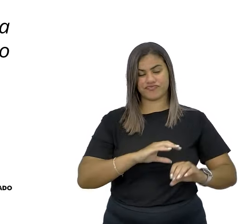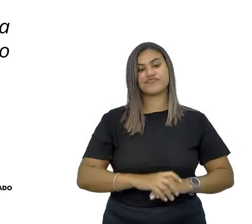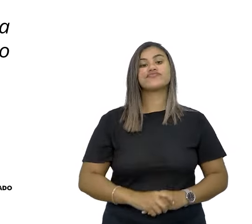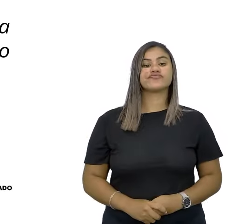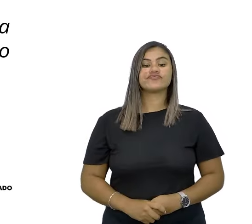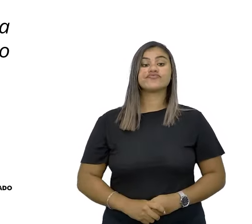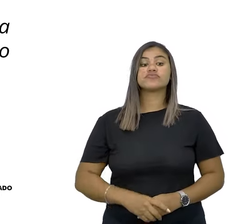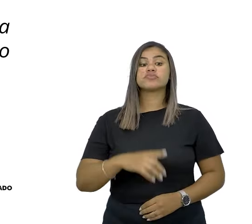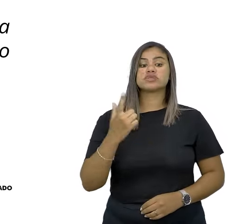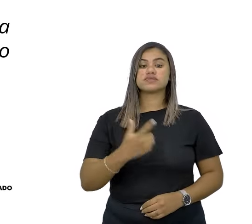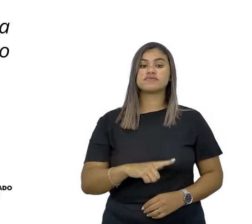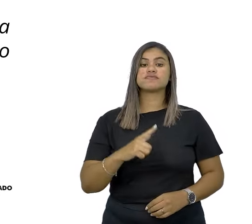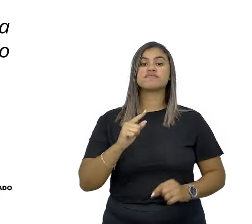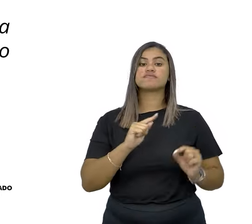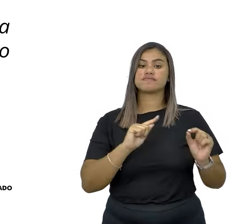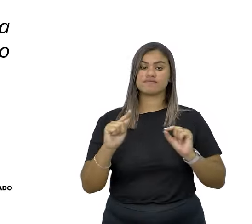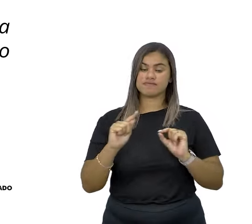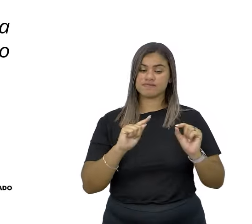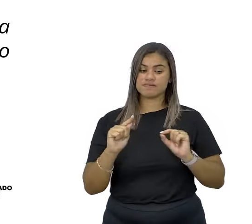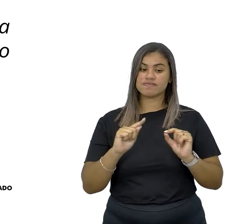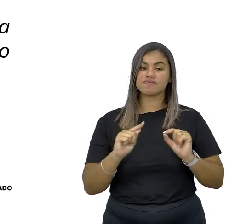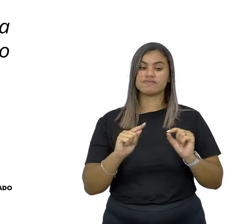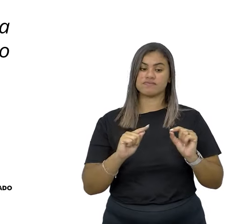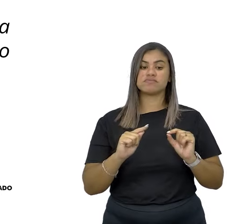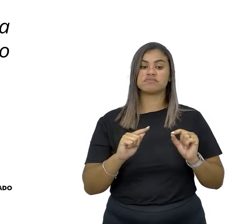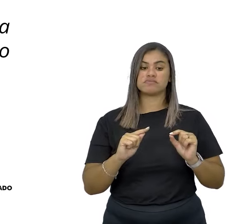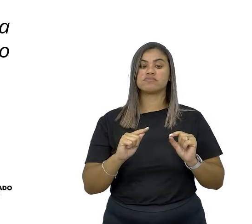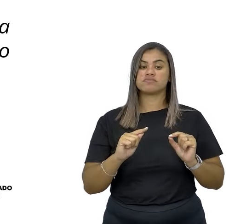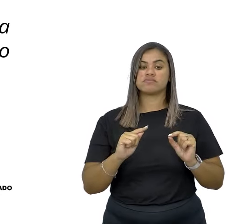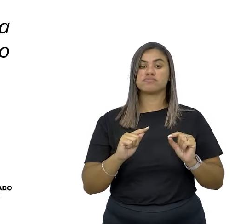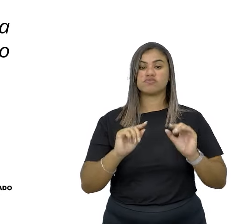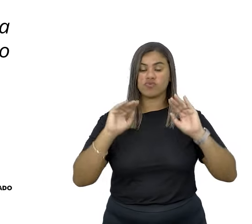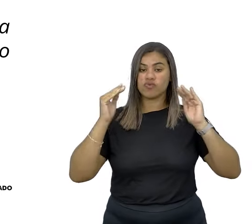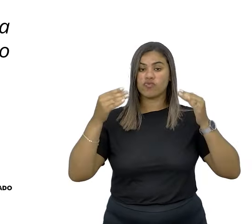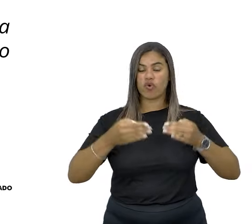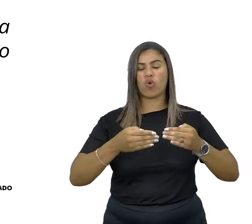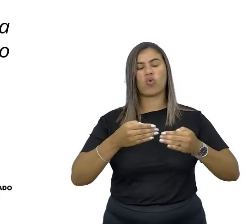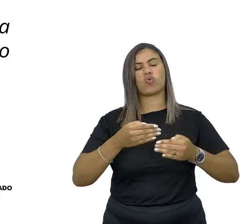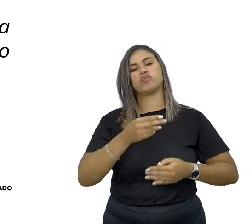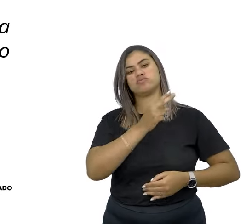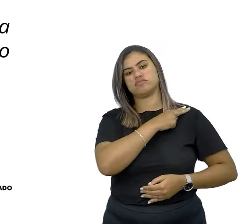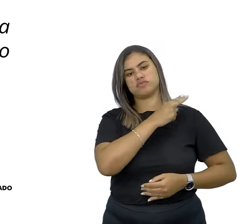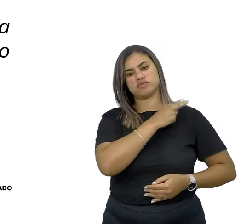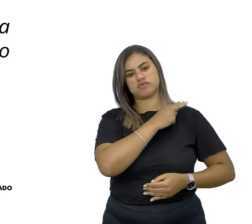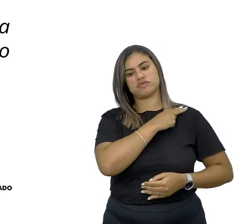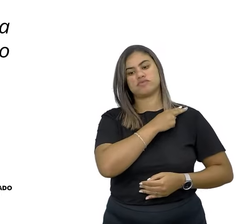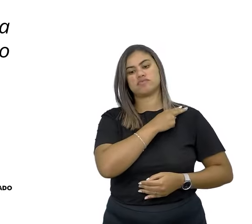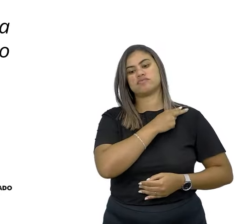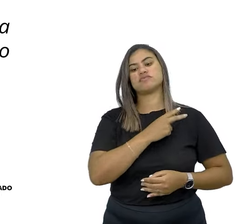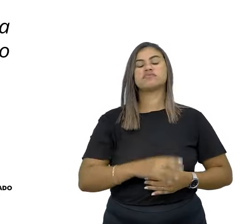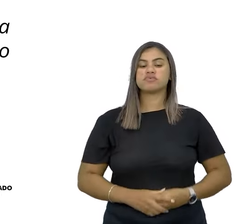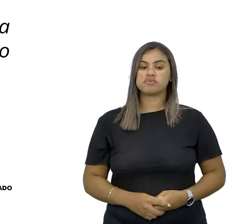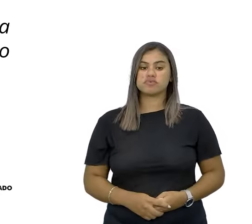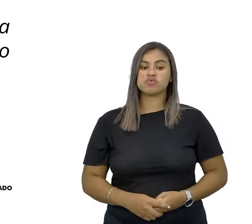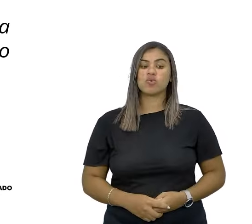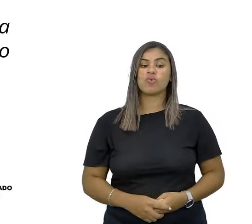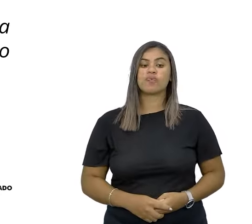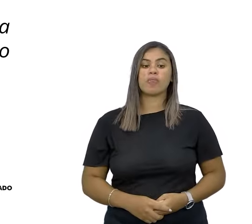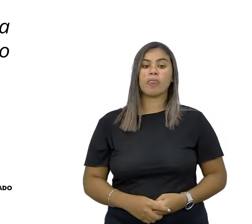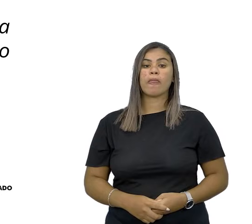médio. Nós vamos revisitar e dar ênfase à segunda série do ensino médio, tá? Explorar a